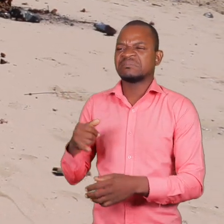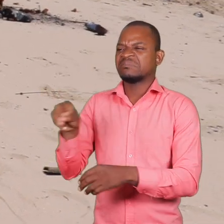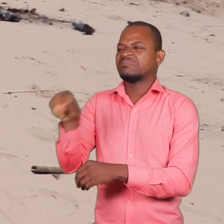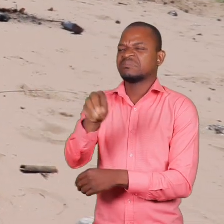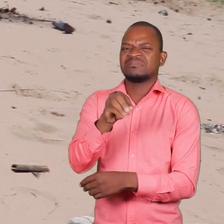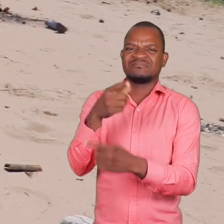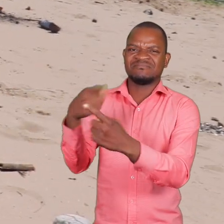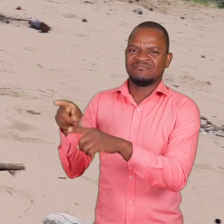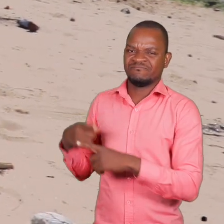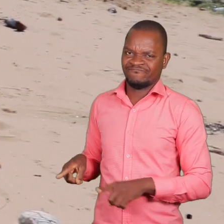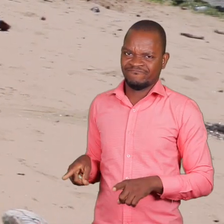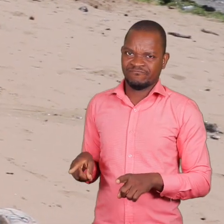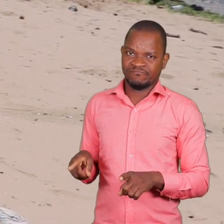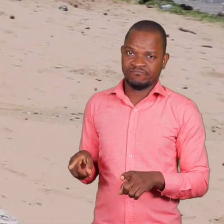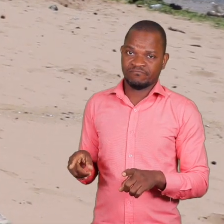no meio, se chove,